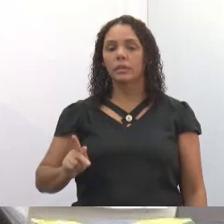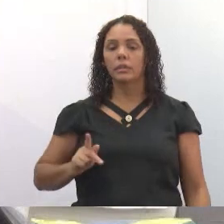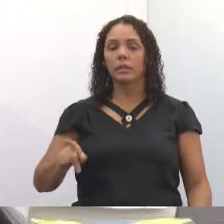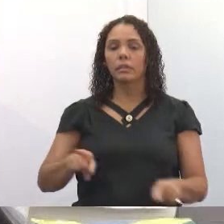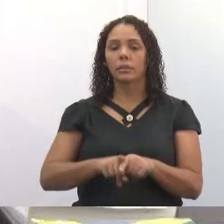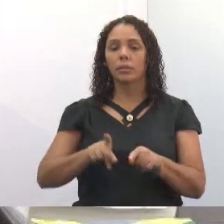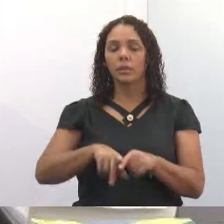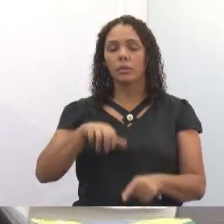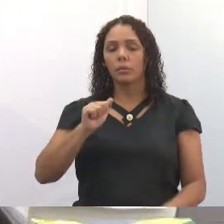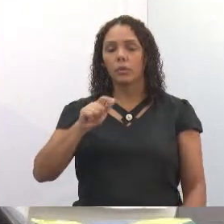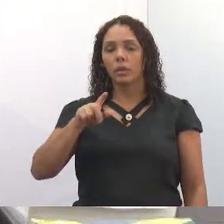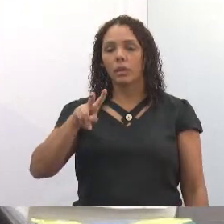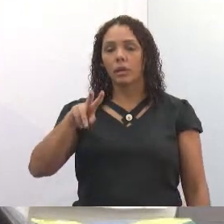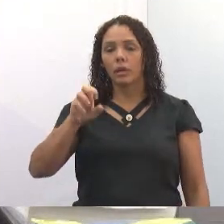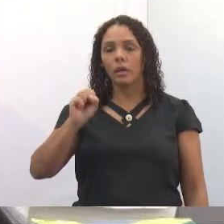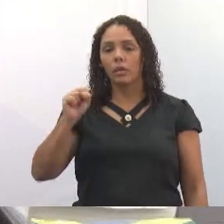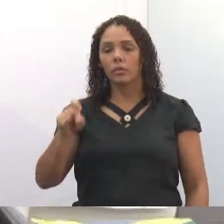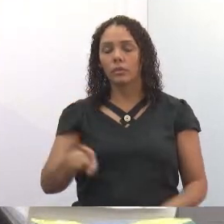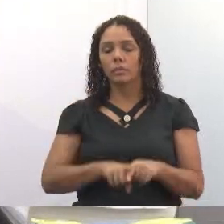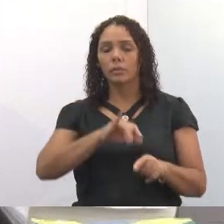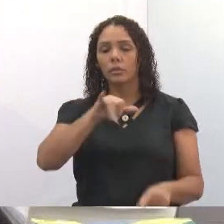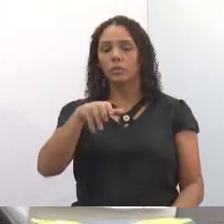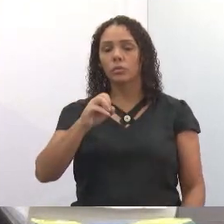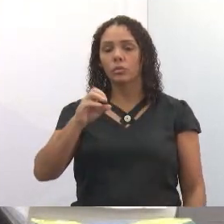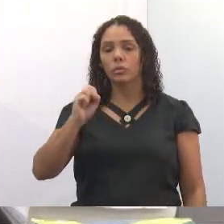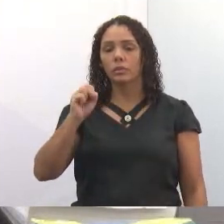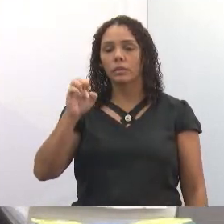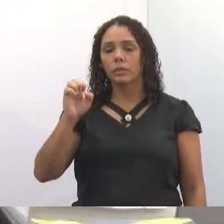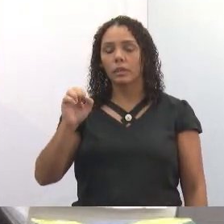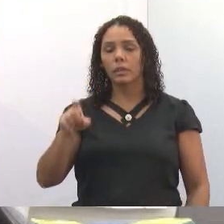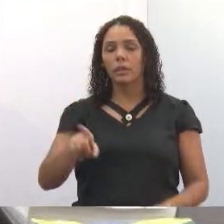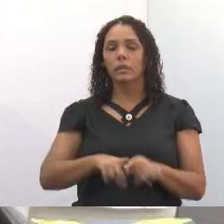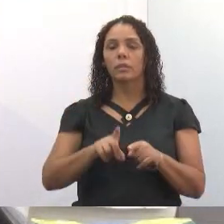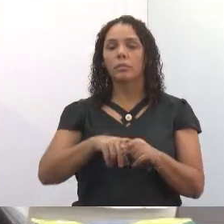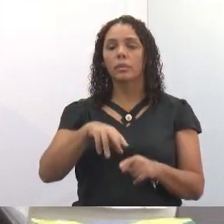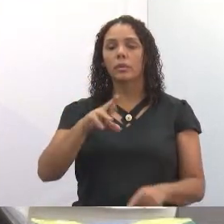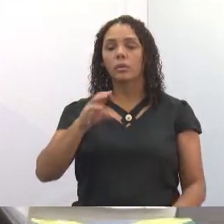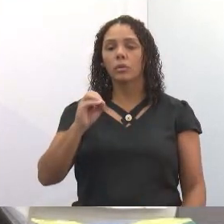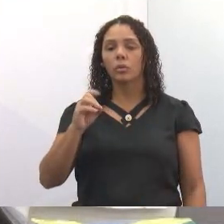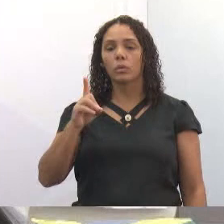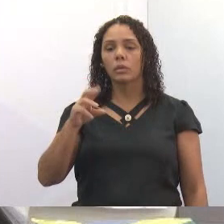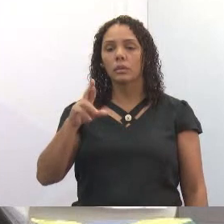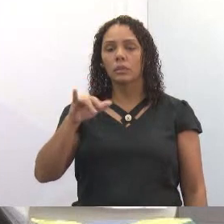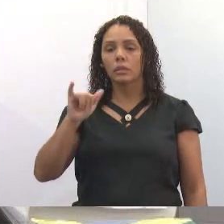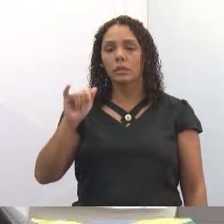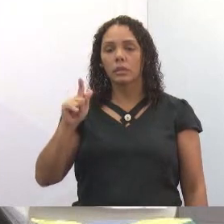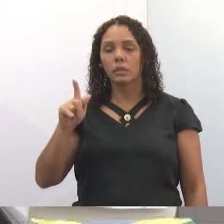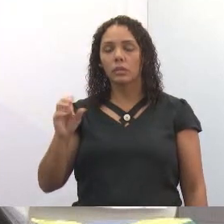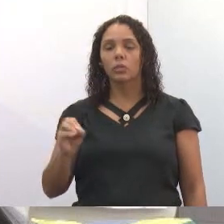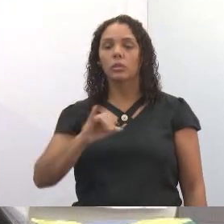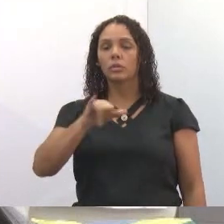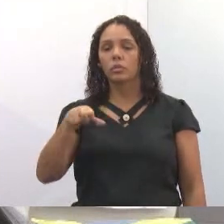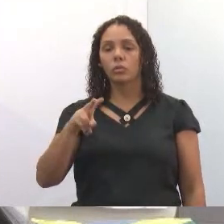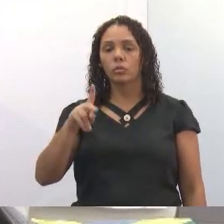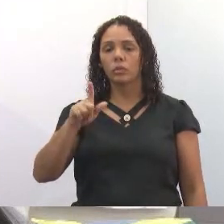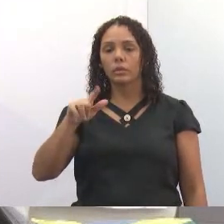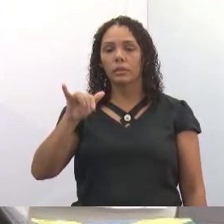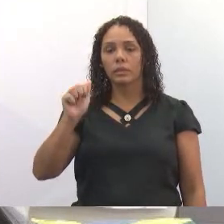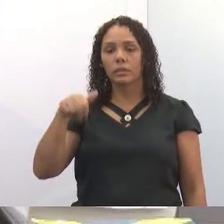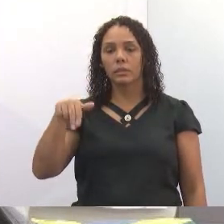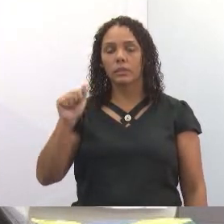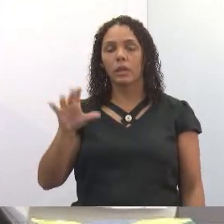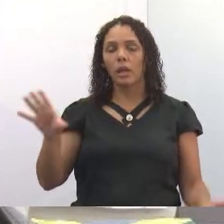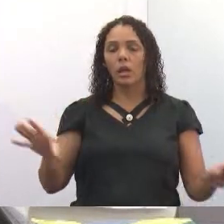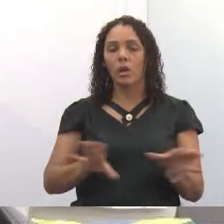parte, para o seu José Reis e para o Rodrigo e para a Juliana, que fizeram parte da outra composição. É a união de todos que vai